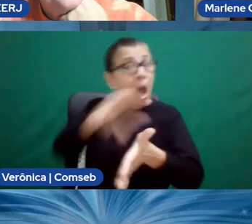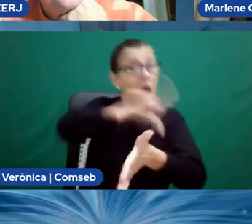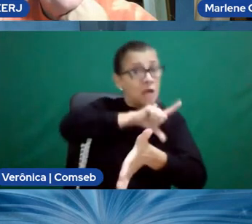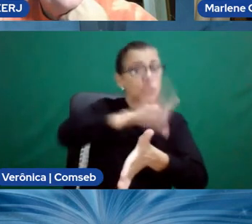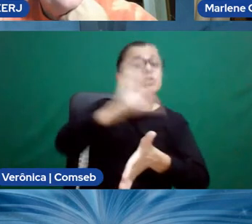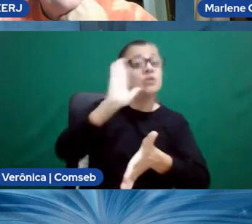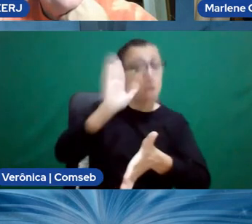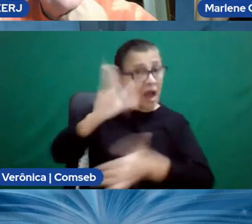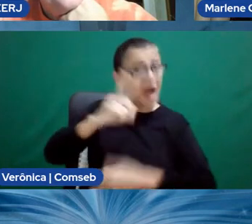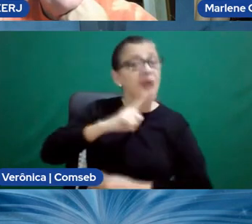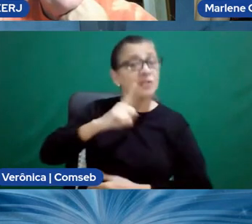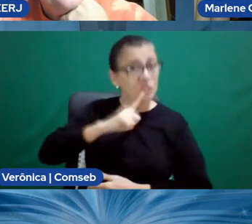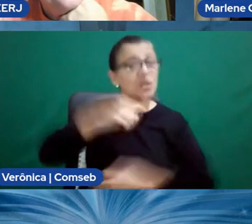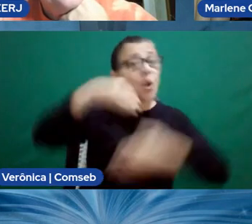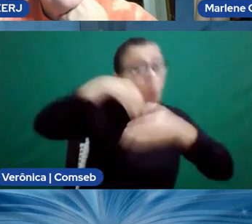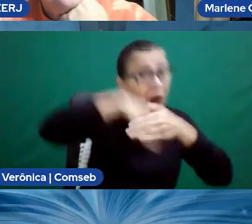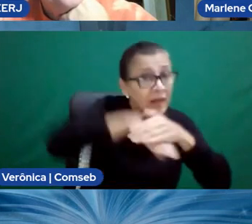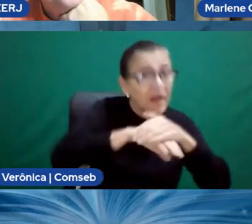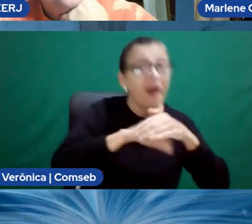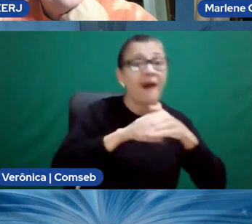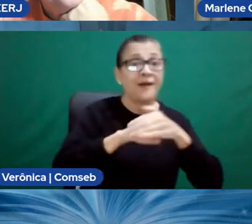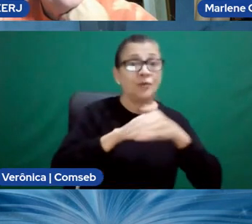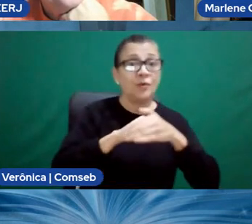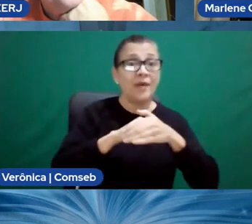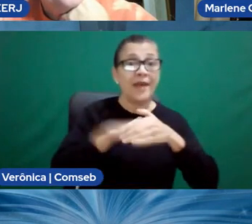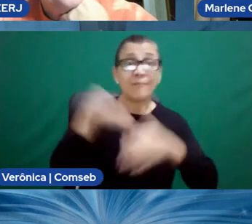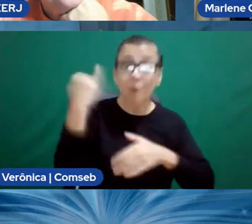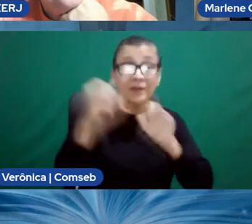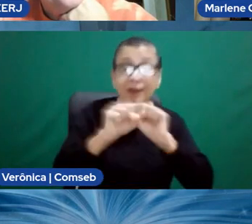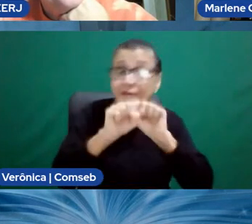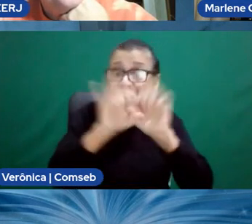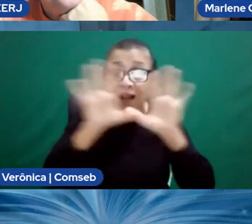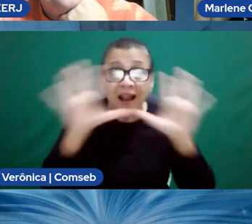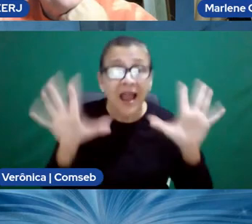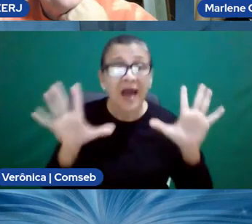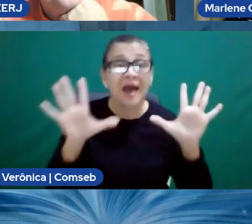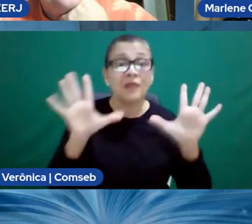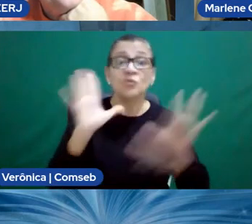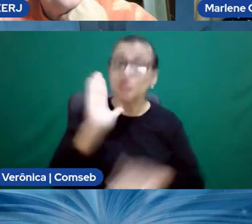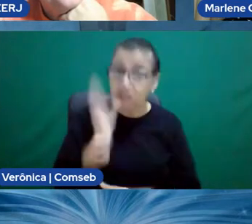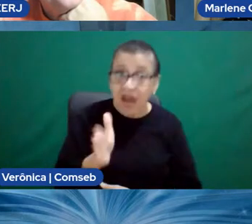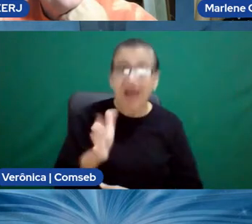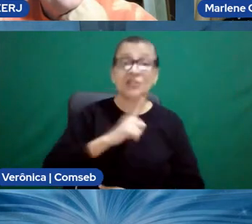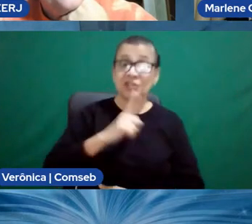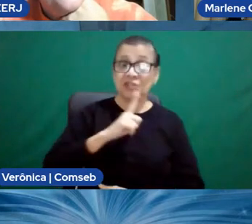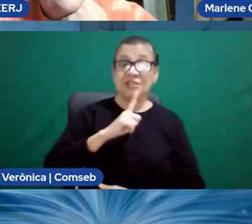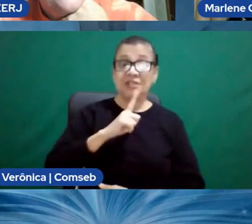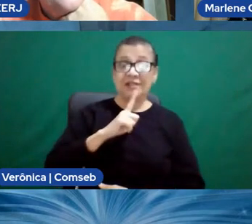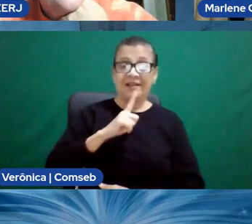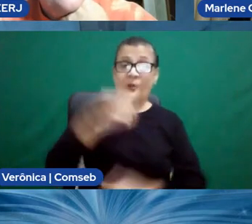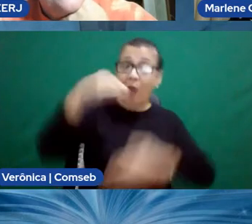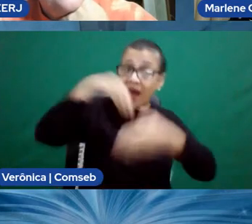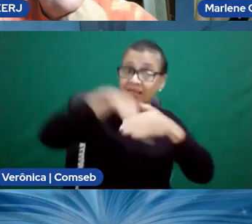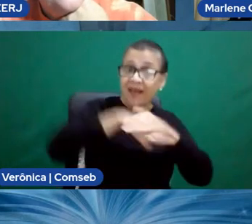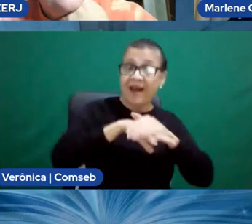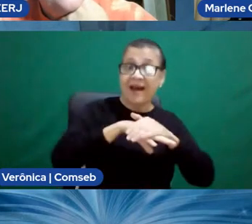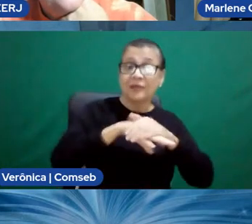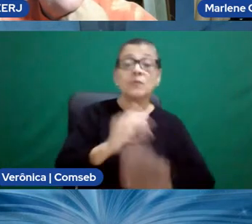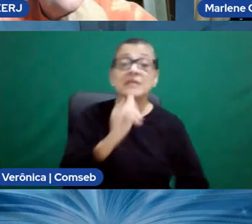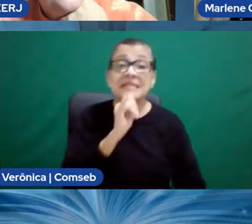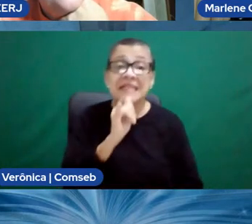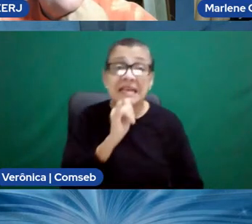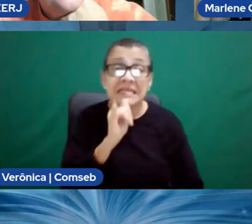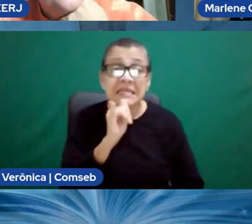esse germe. É muito importante ficar muito claro isso, já existia esse germe primitivo em estado latente. E esse exemplo que eles estão dando